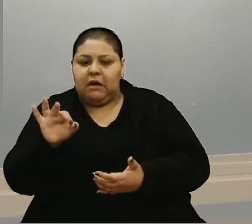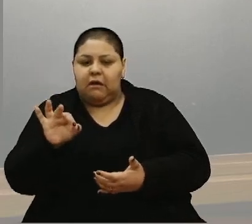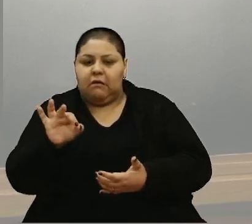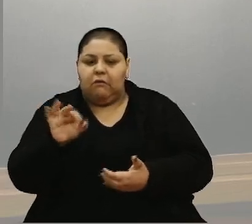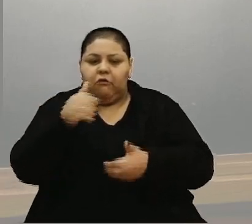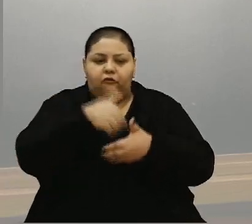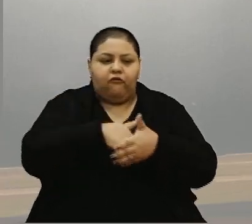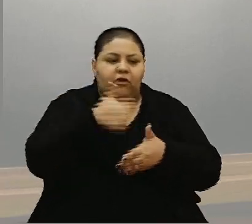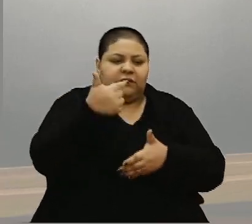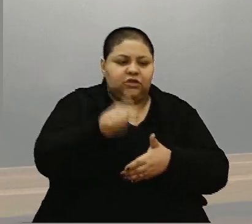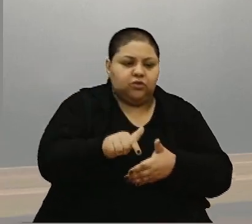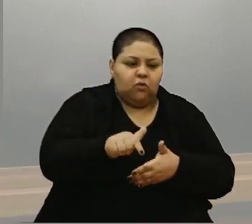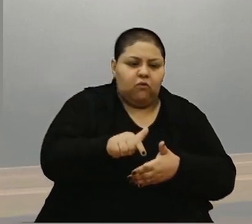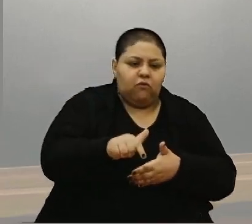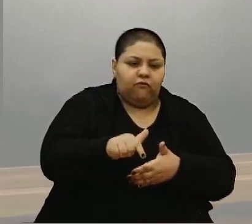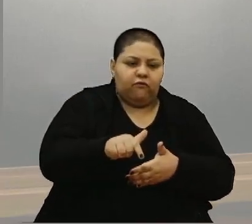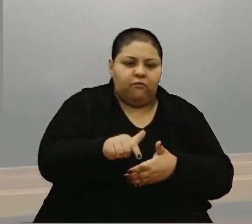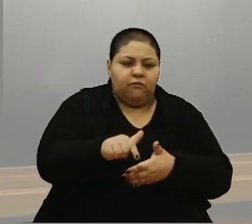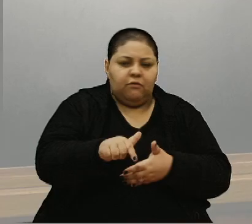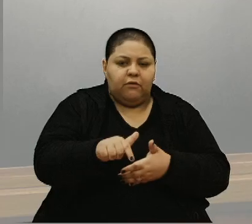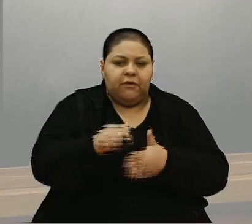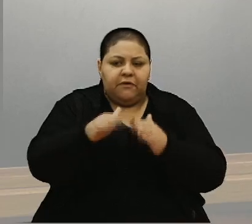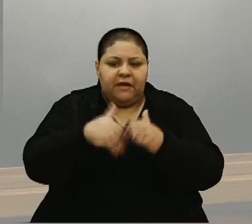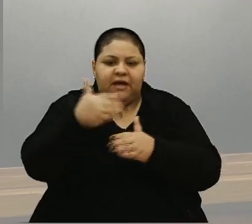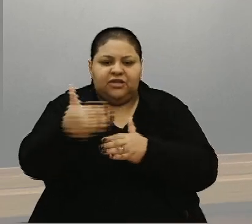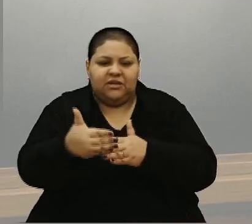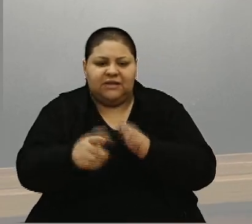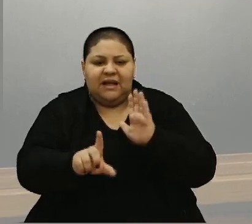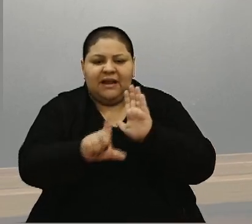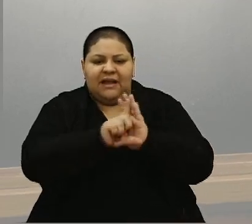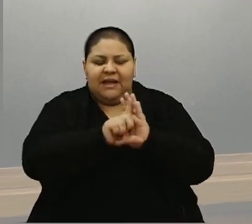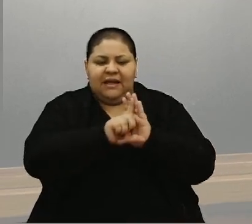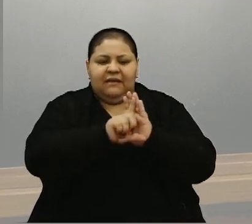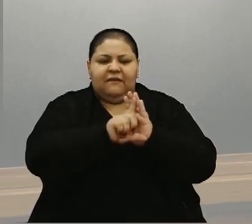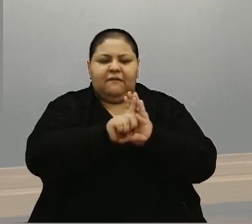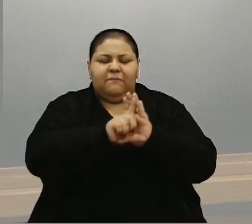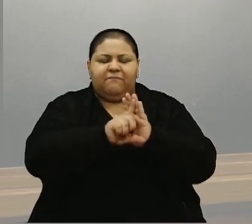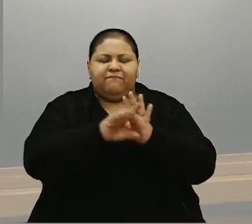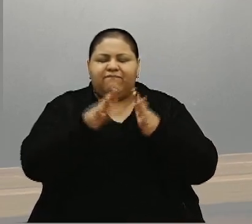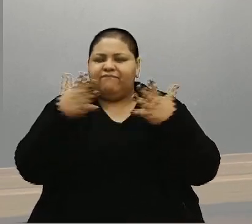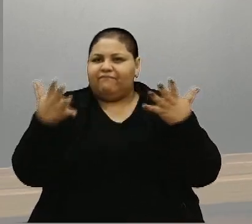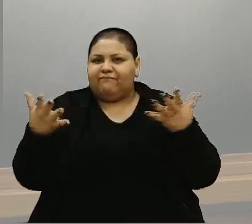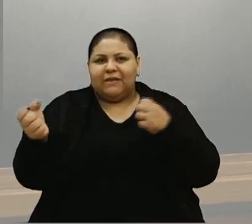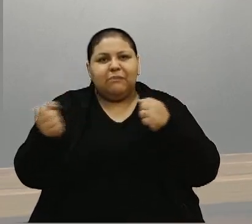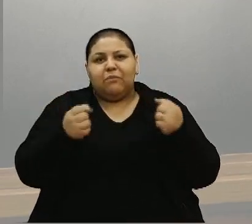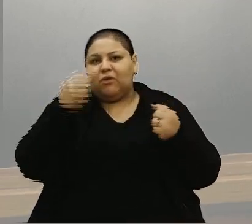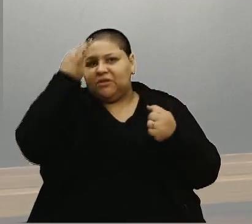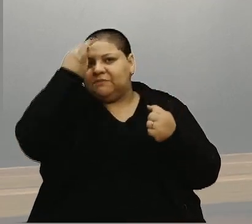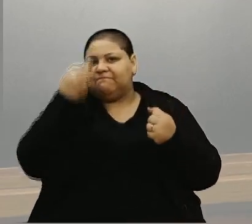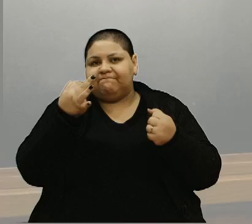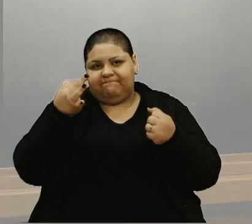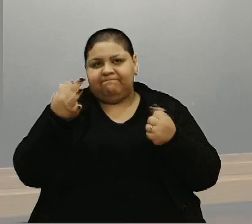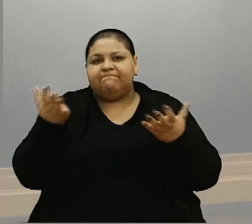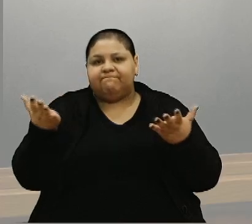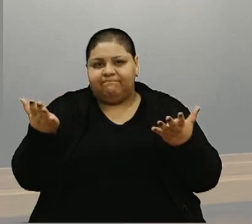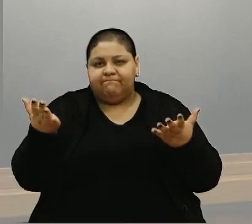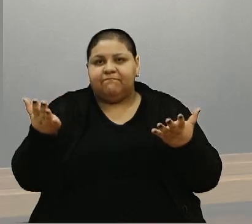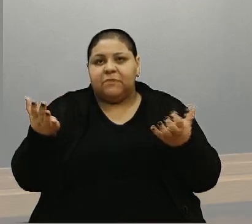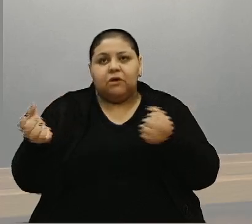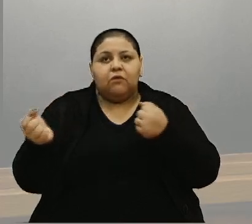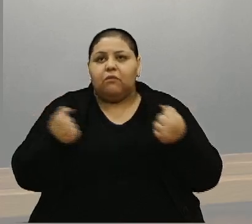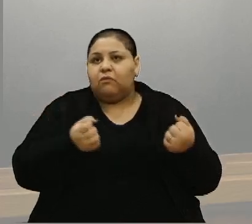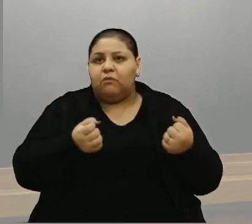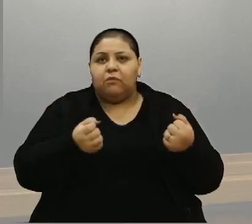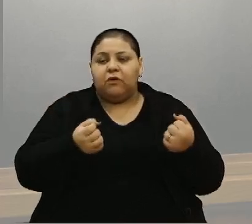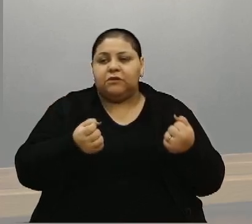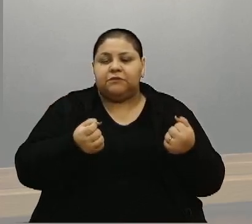ser revogação tácita da lei anterior, que pode ter essa interpretação. Isso sim é uma interpretação que pode ir para um lado ou